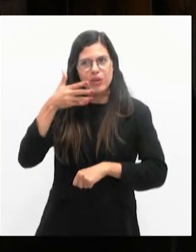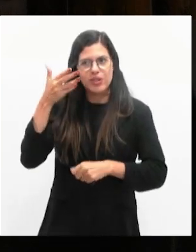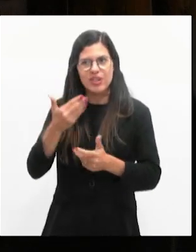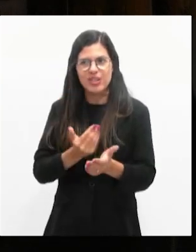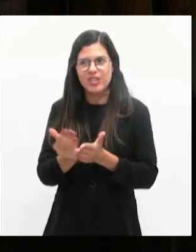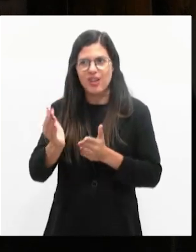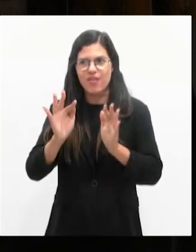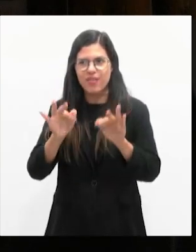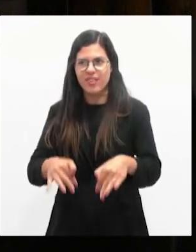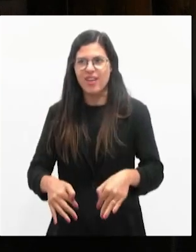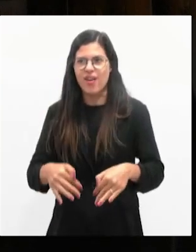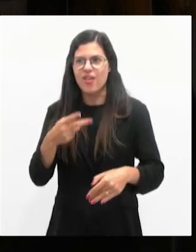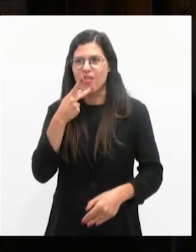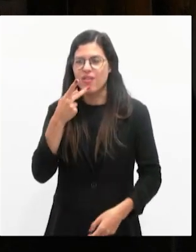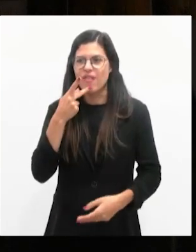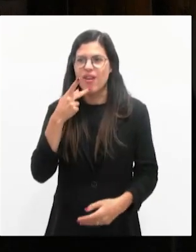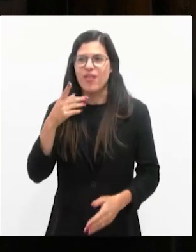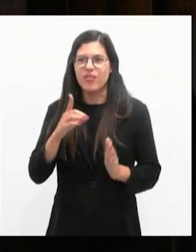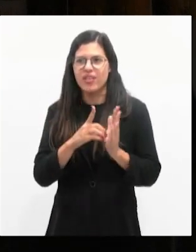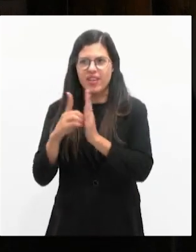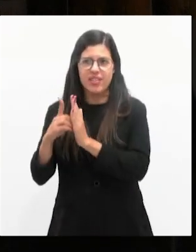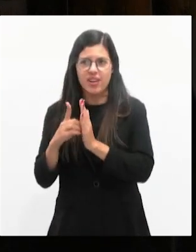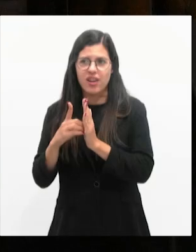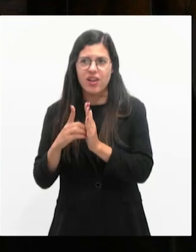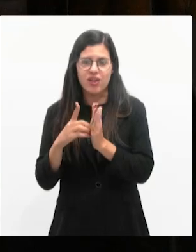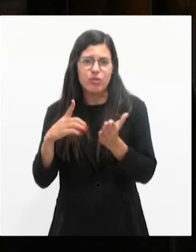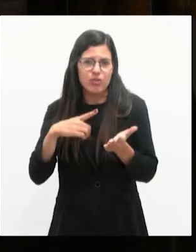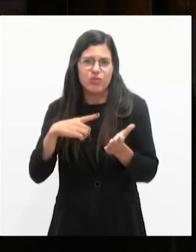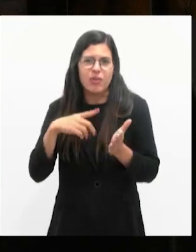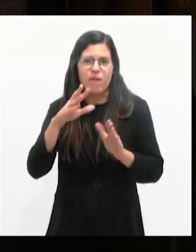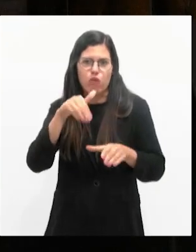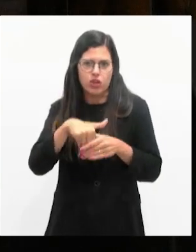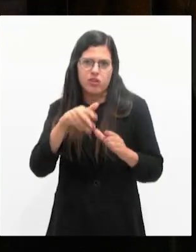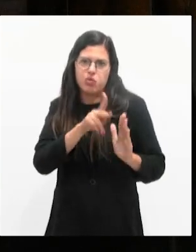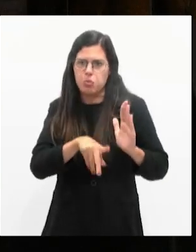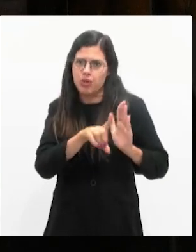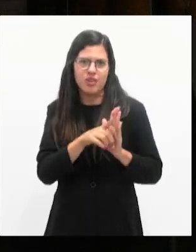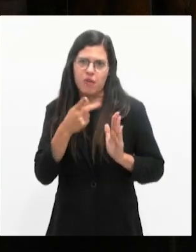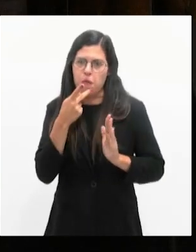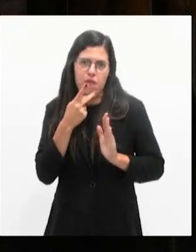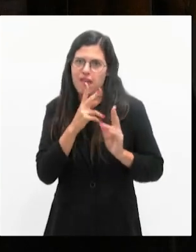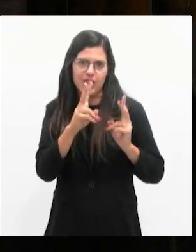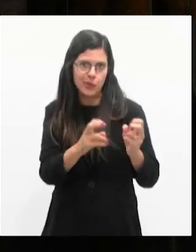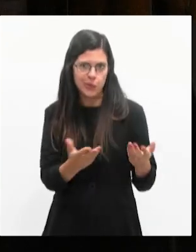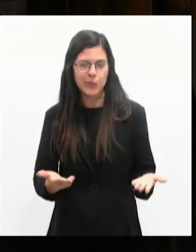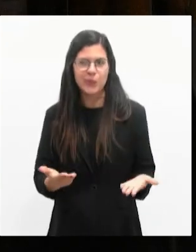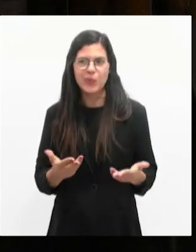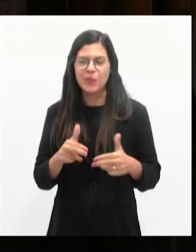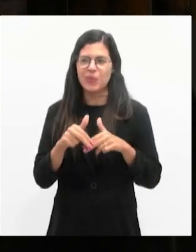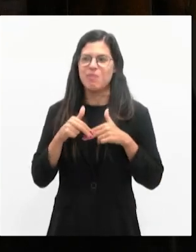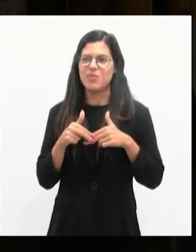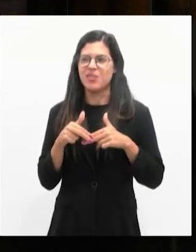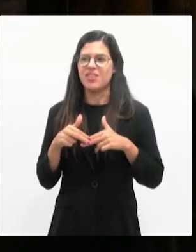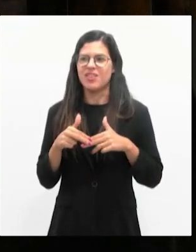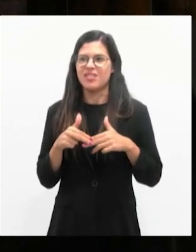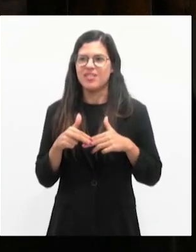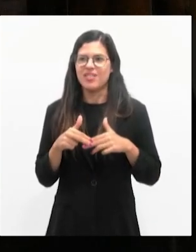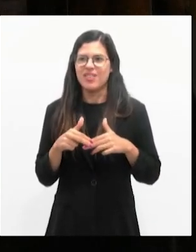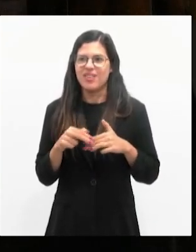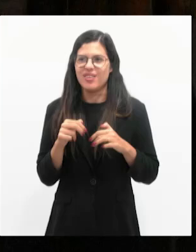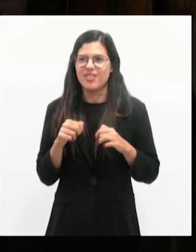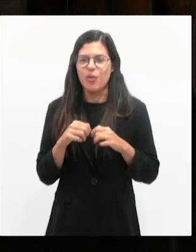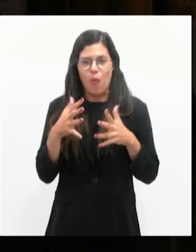aqui do DETRAN. Quando tiver ordem do dia, eu não vou falar sobre isso. Né? Por isso eu estou fazendo assim essa